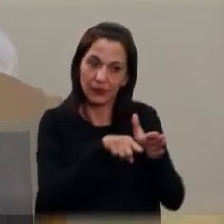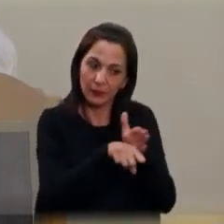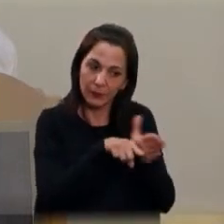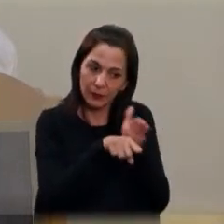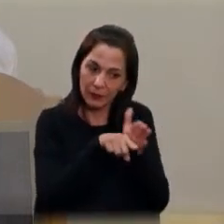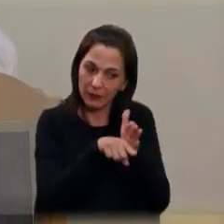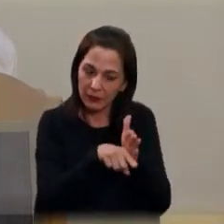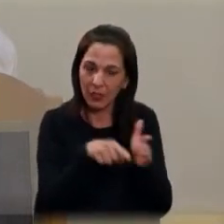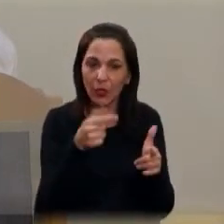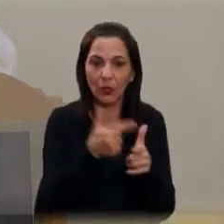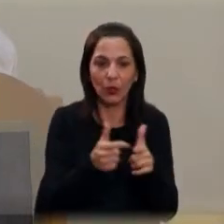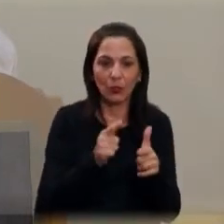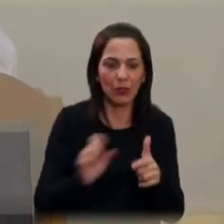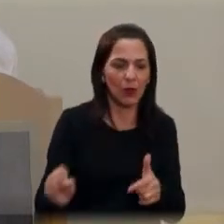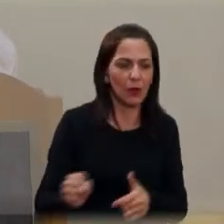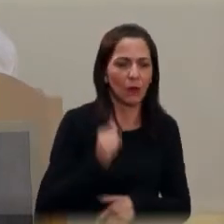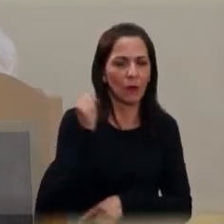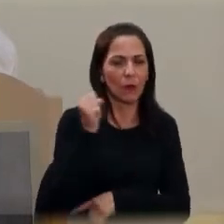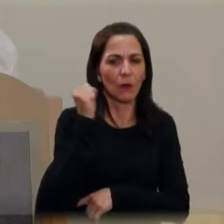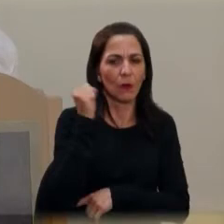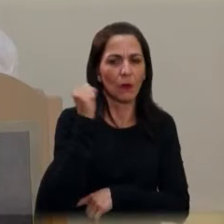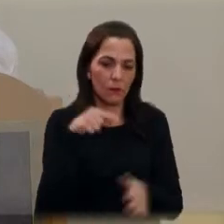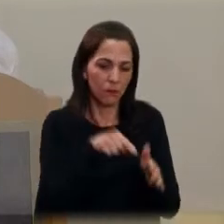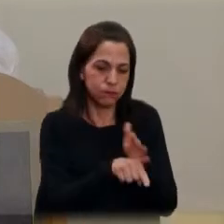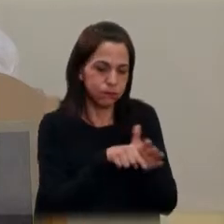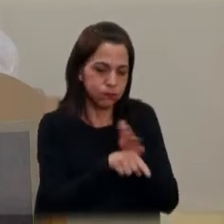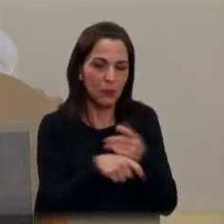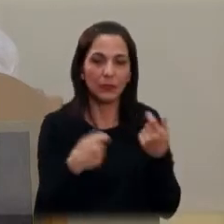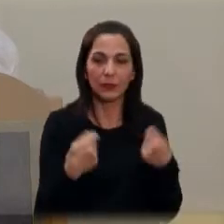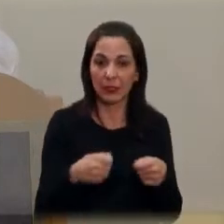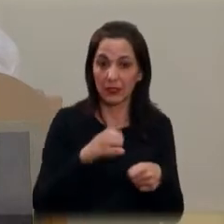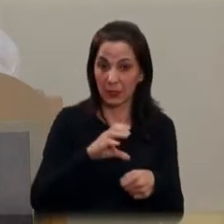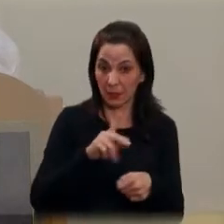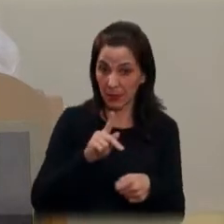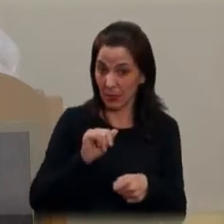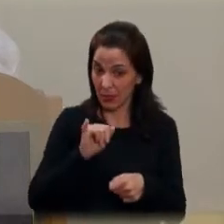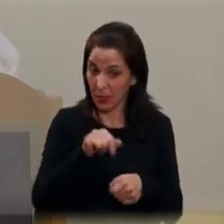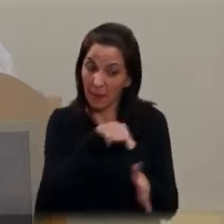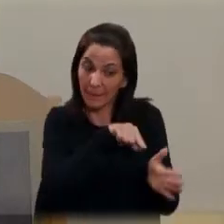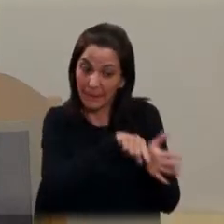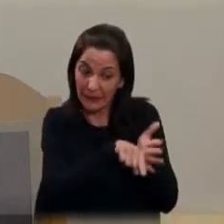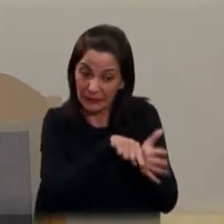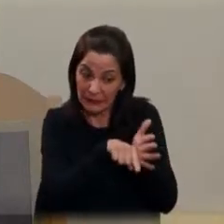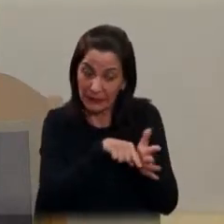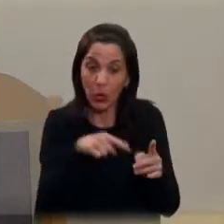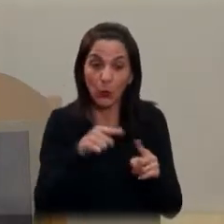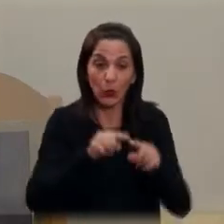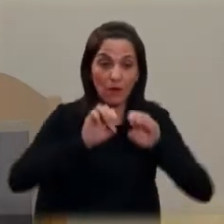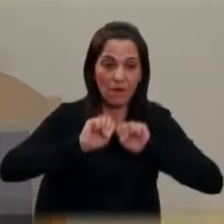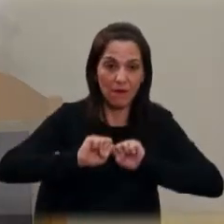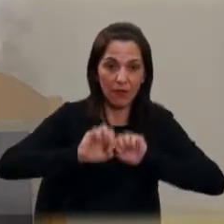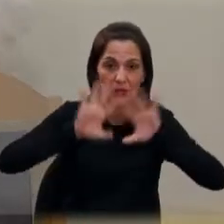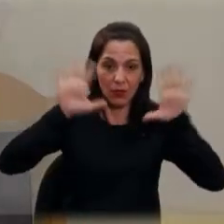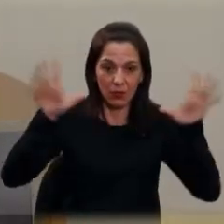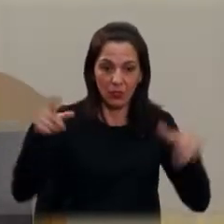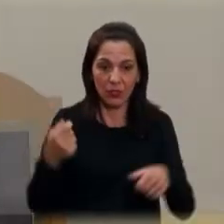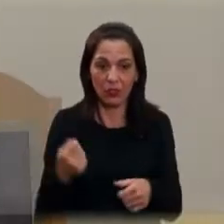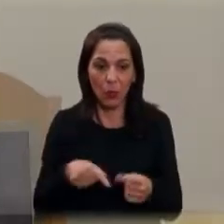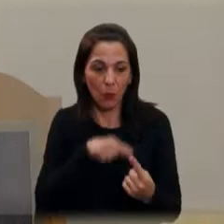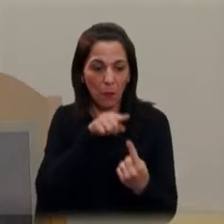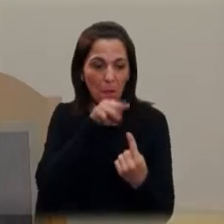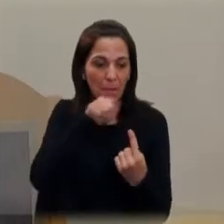fatos, são fatos graves que nós temos que investigar. E a CPI vai fazer esse trabalho de investigação, porque a transparência é nossa